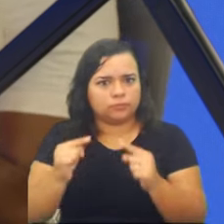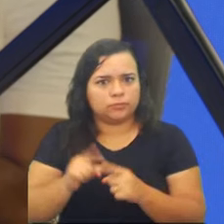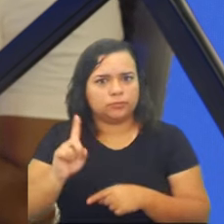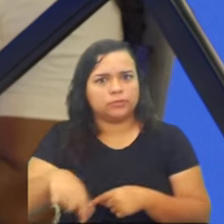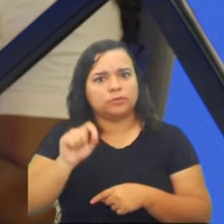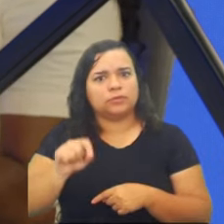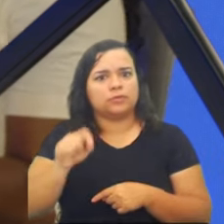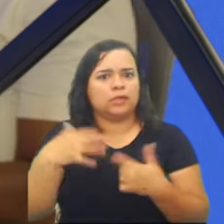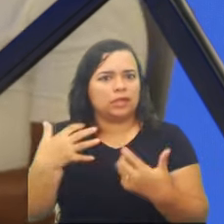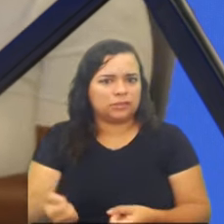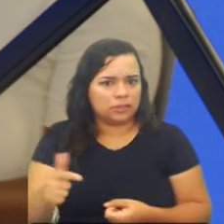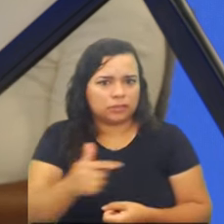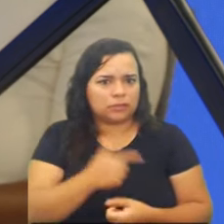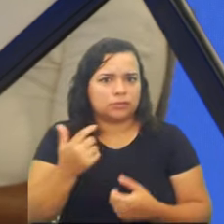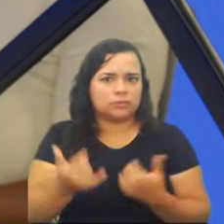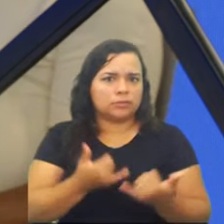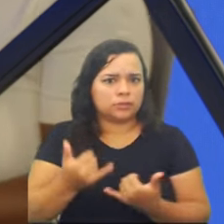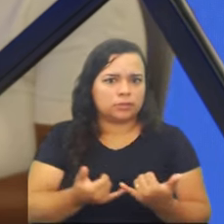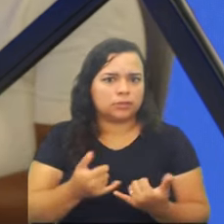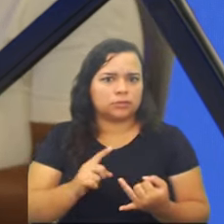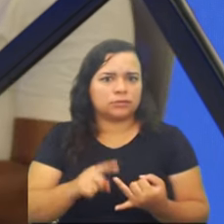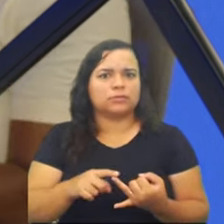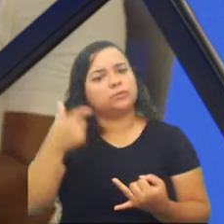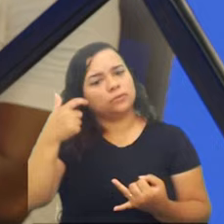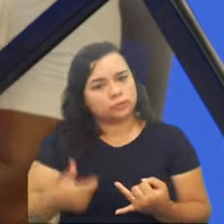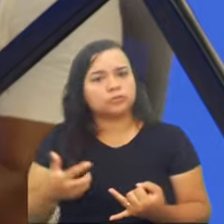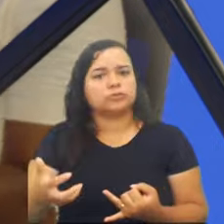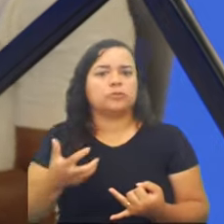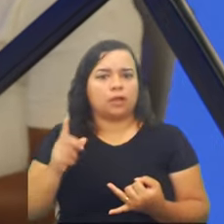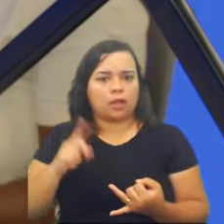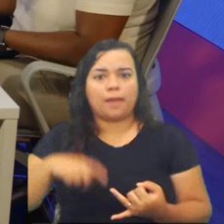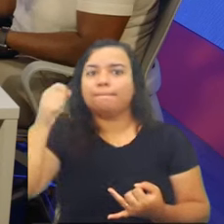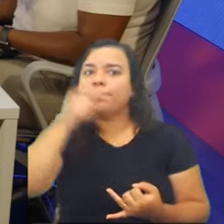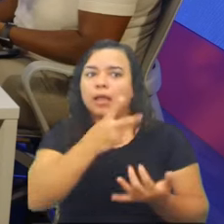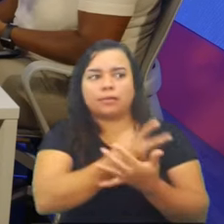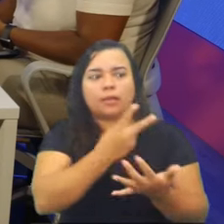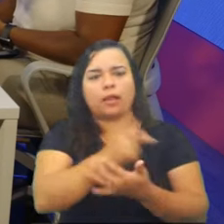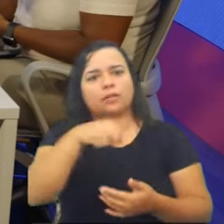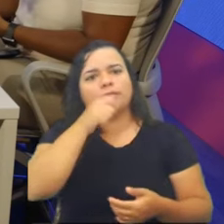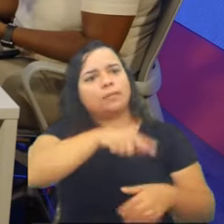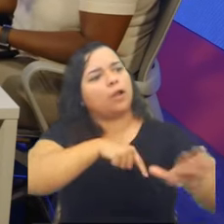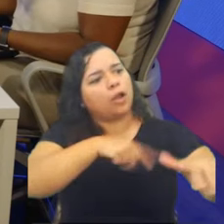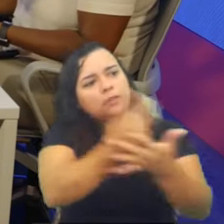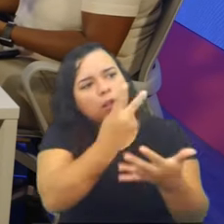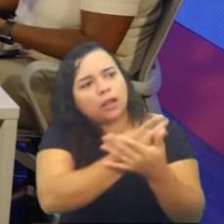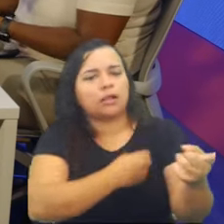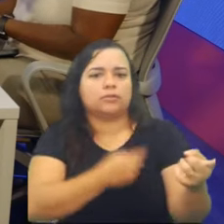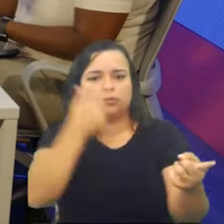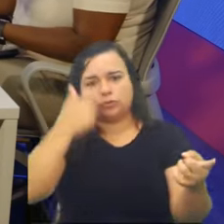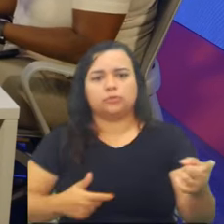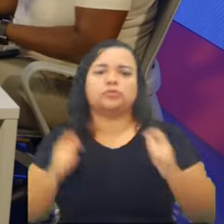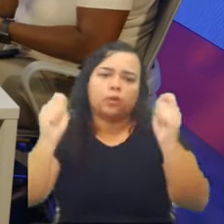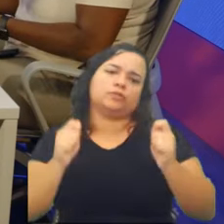admitir uma brincadeira isso é ser ativista Então vamos re ser na ativista não AD ti que a pessoa ti é criticar uma piada fora de Olo fal errado